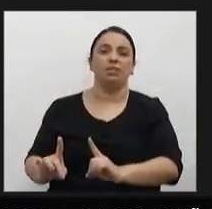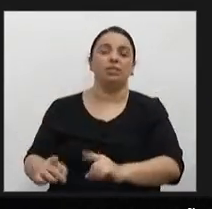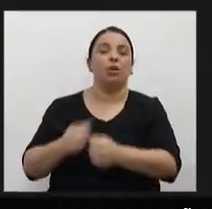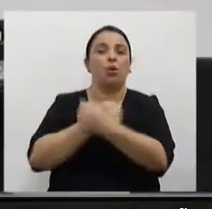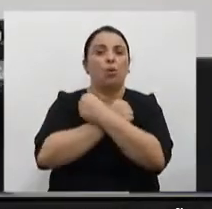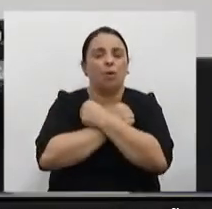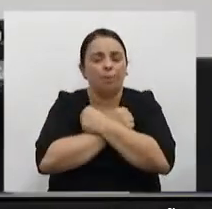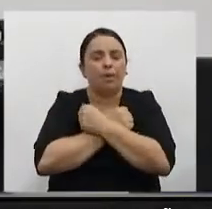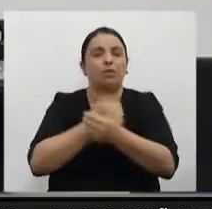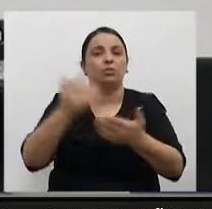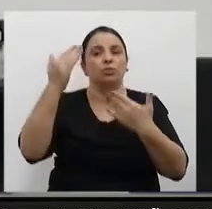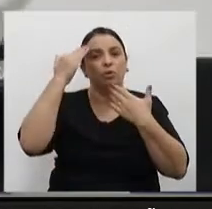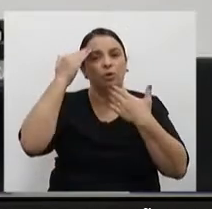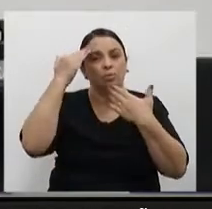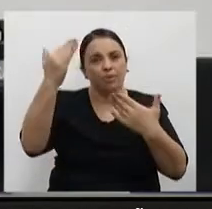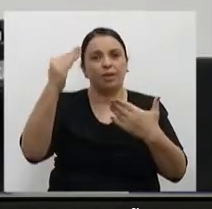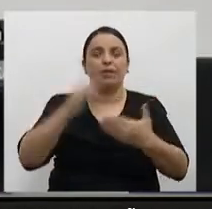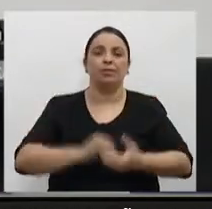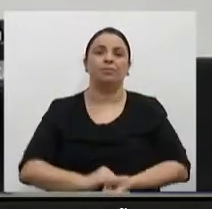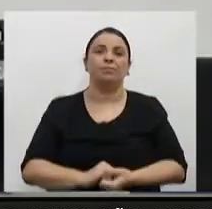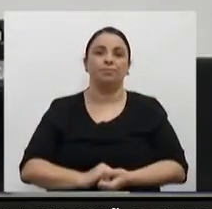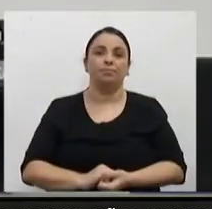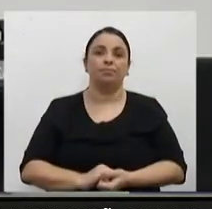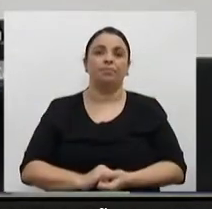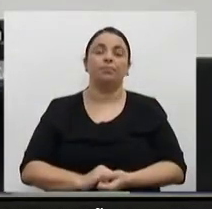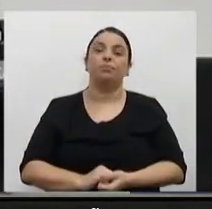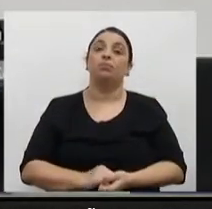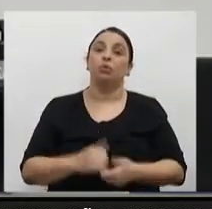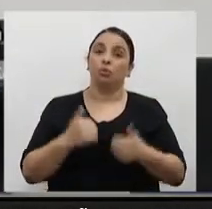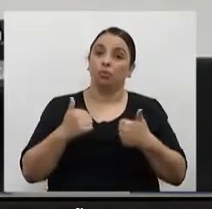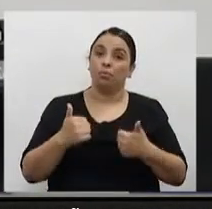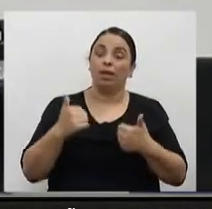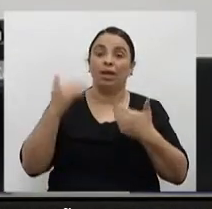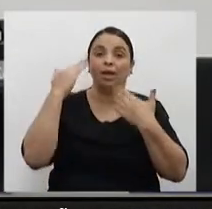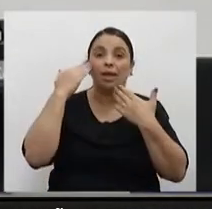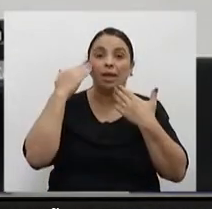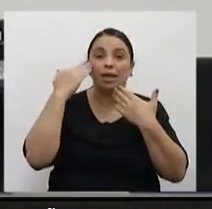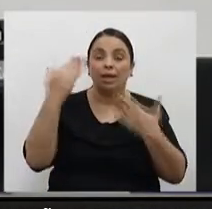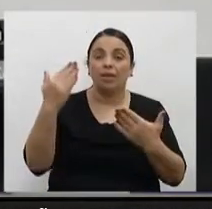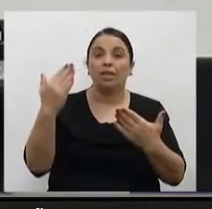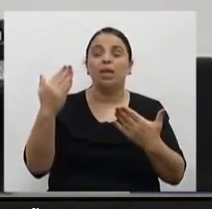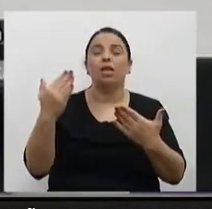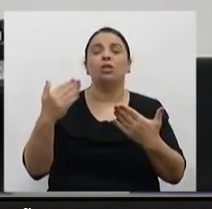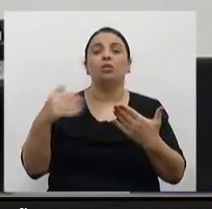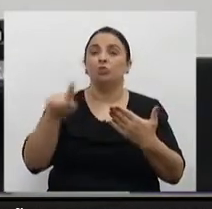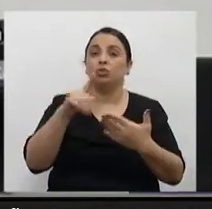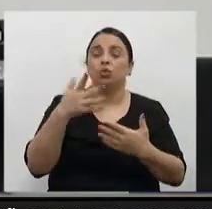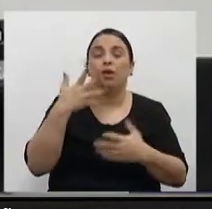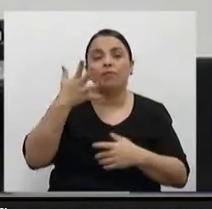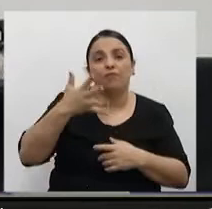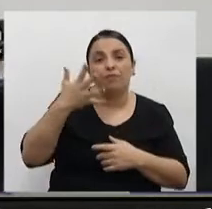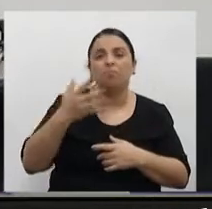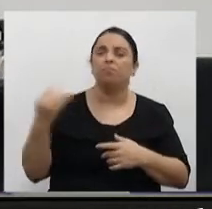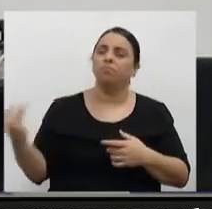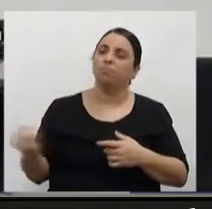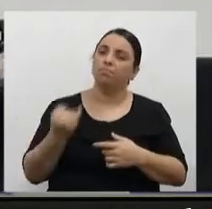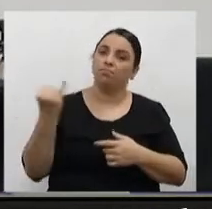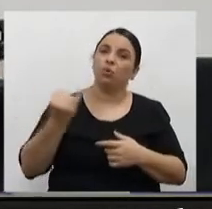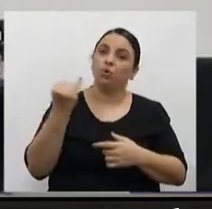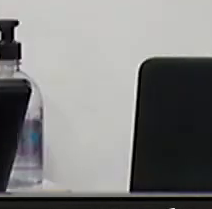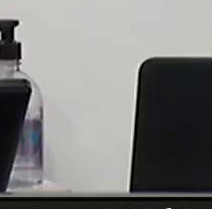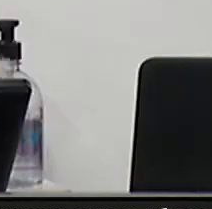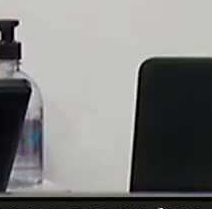tudo. Muito bem, agradeço. Agradeço demais a sua fala, muito importante, trazendo